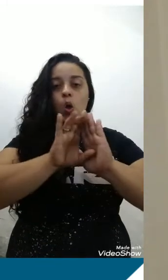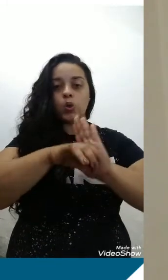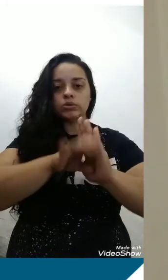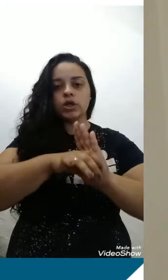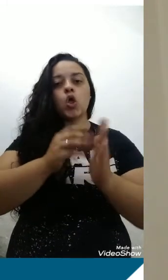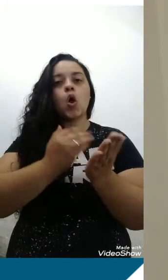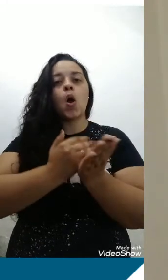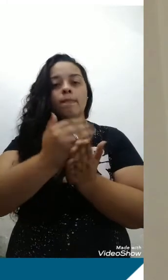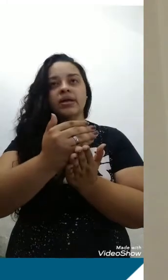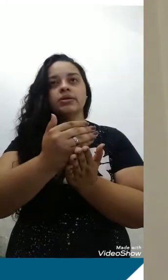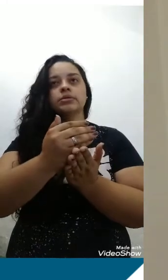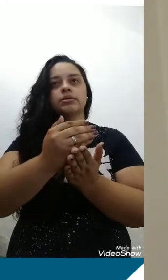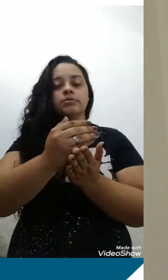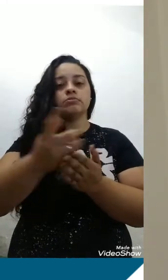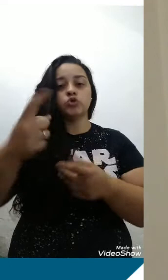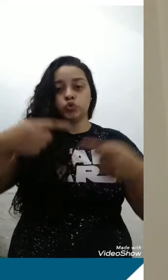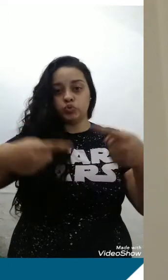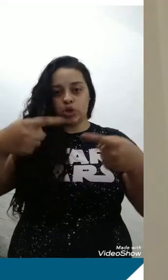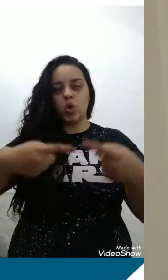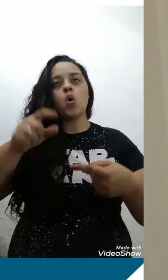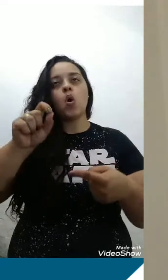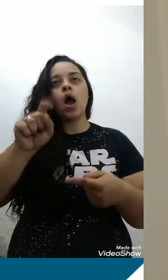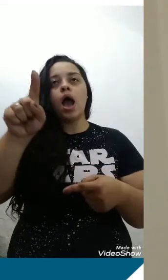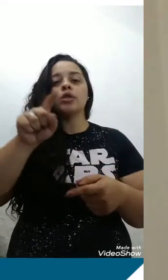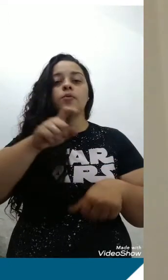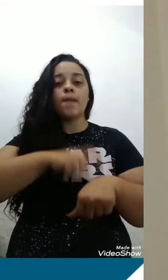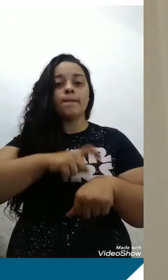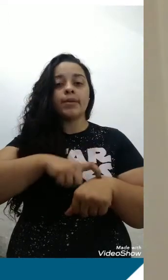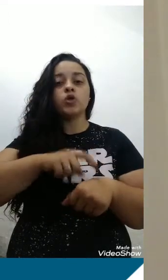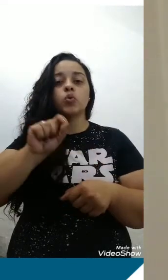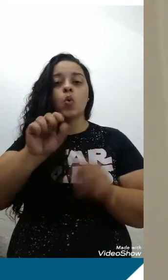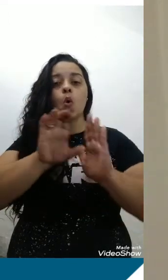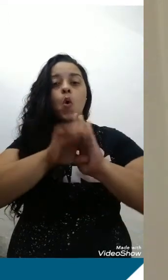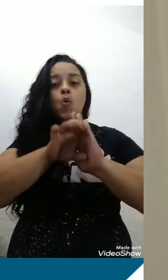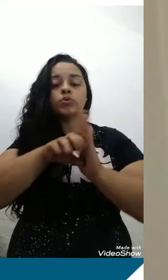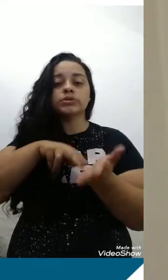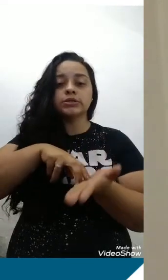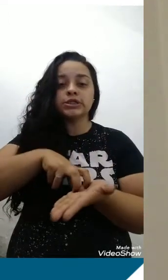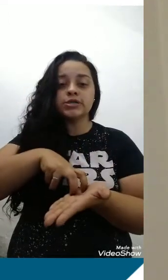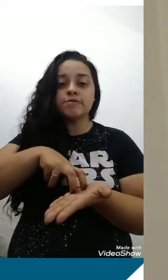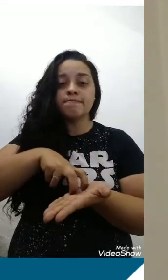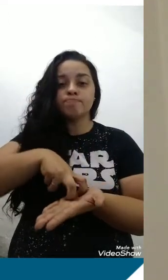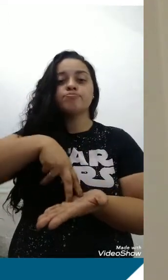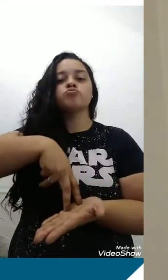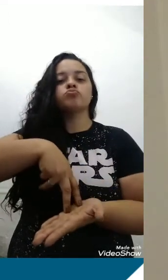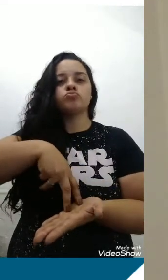Esses conceitos, eles começam na nossa discussão através do conceito